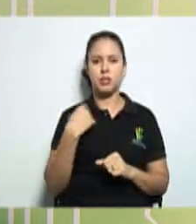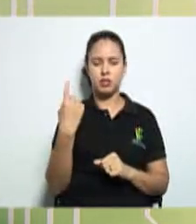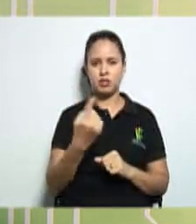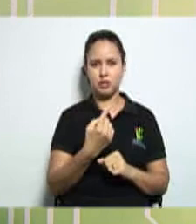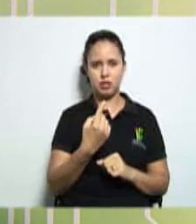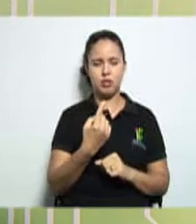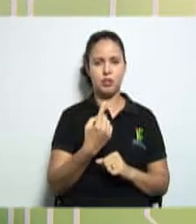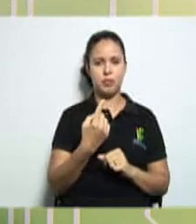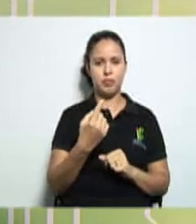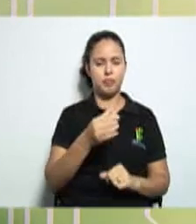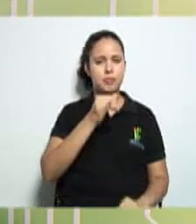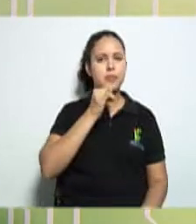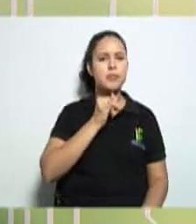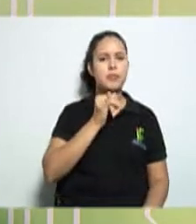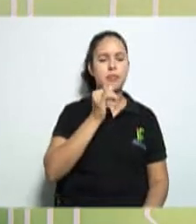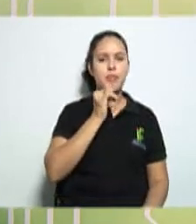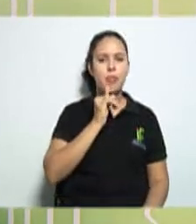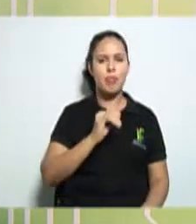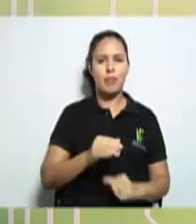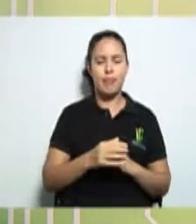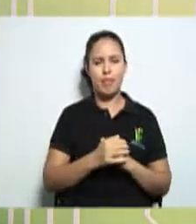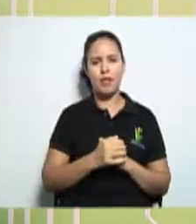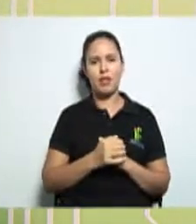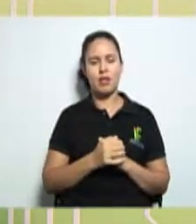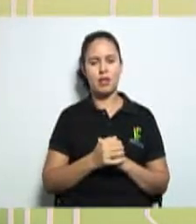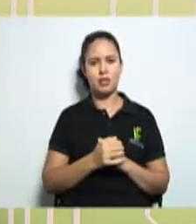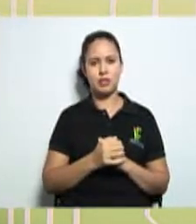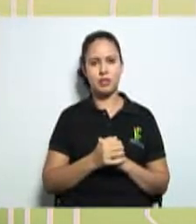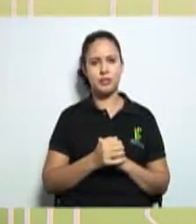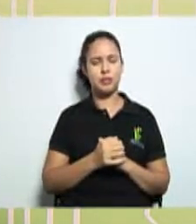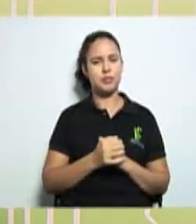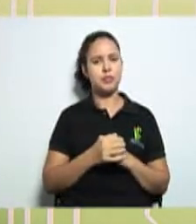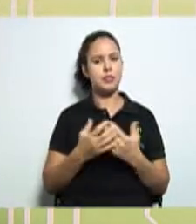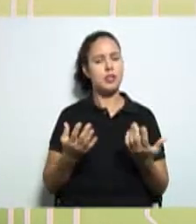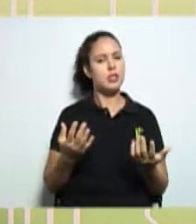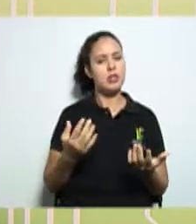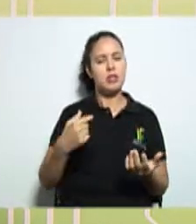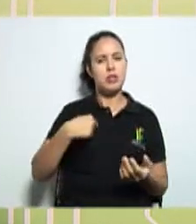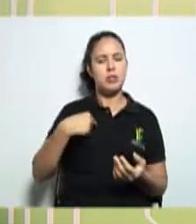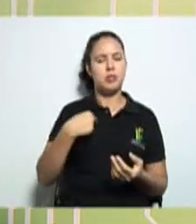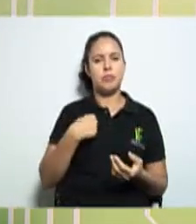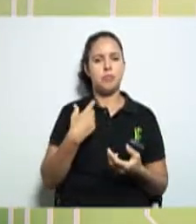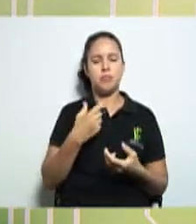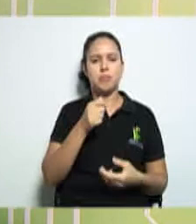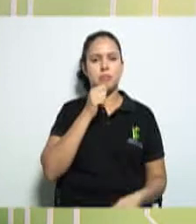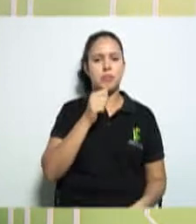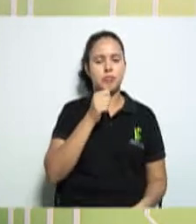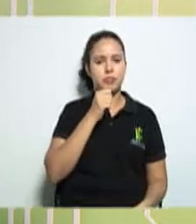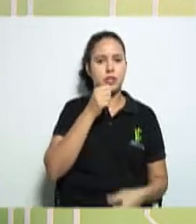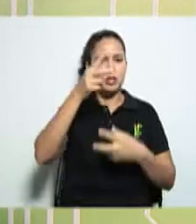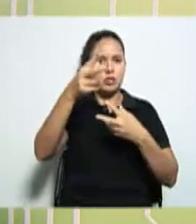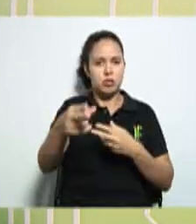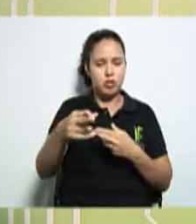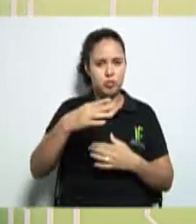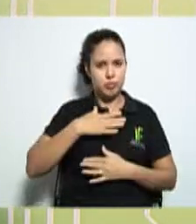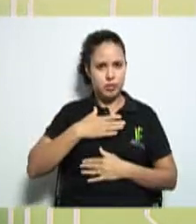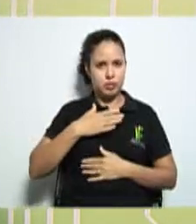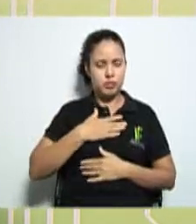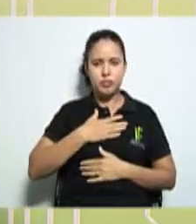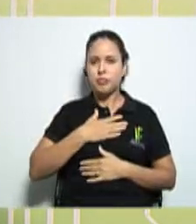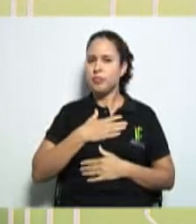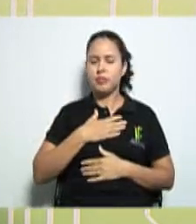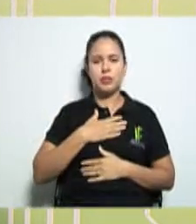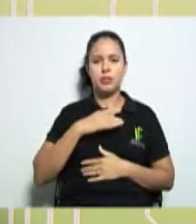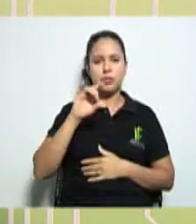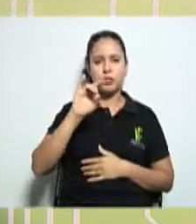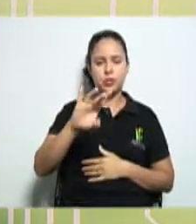como os exemplos. Não é que eu quero nenhuma missão, nenhuma visão, nenhum valor iguais os meus. É só para servir